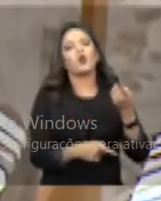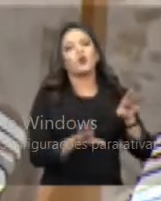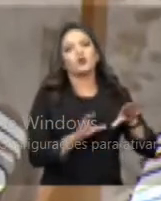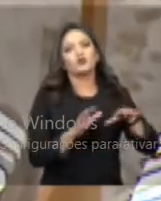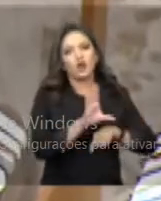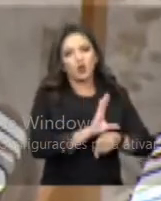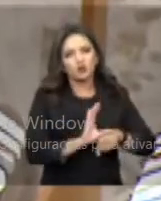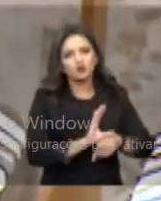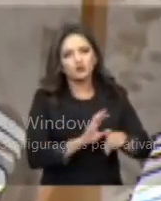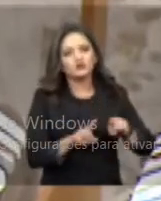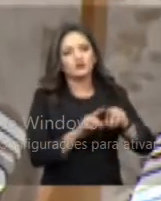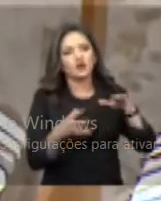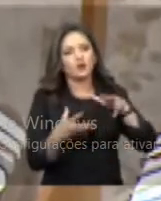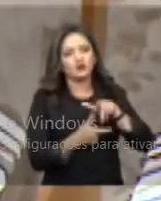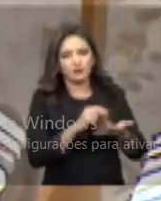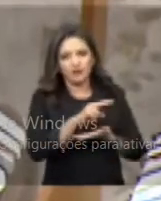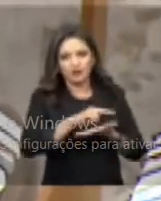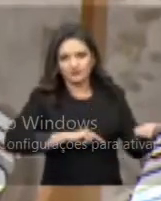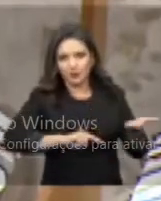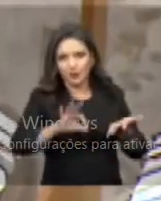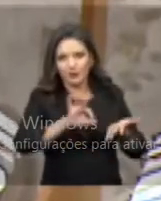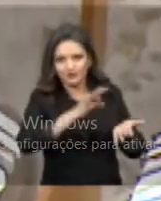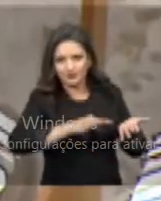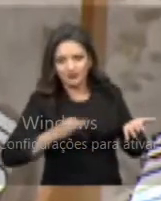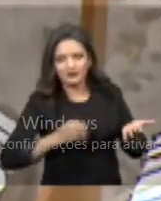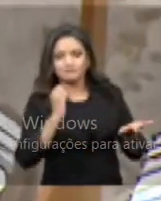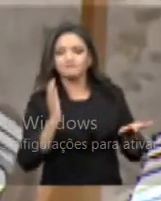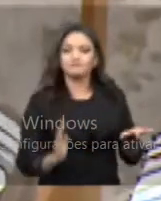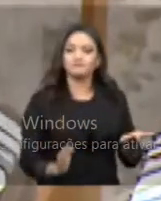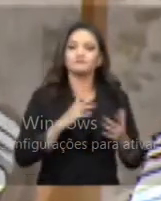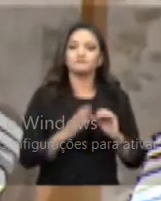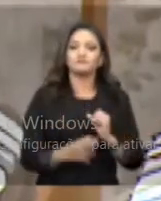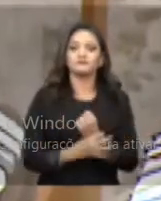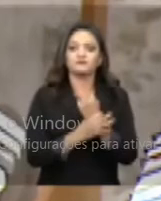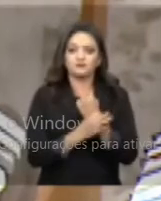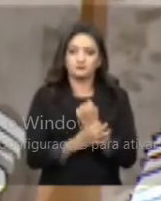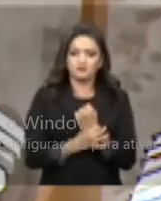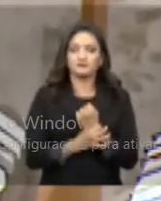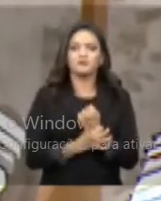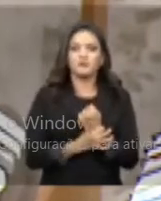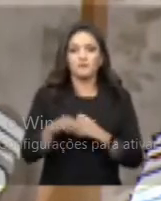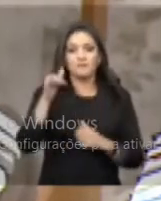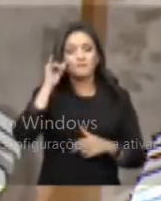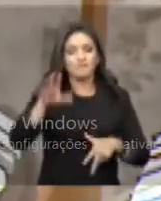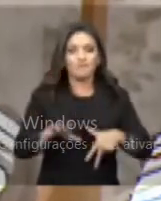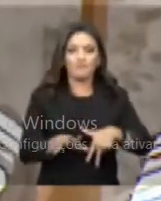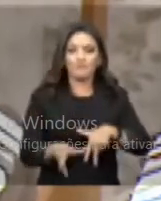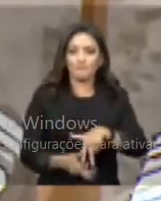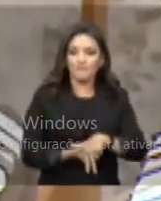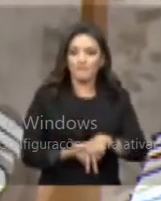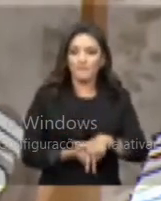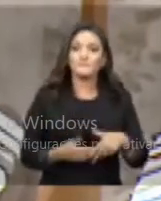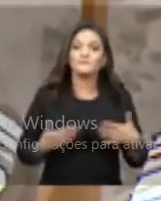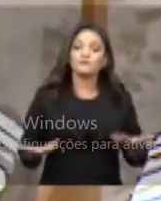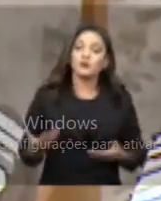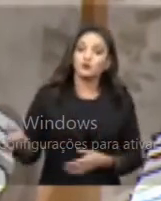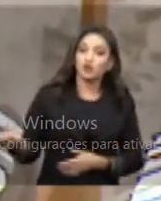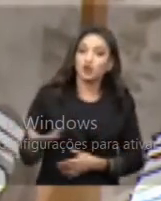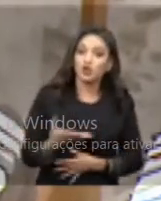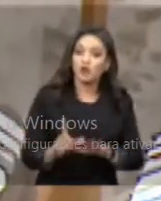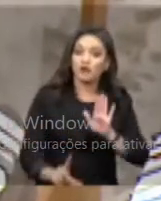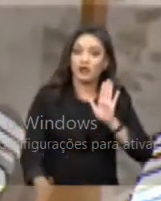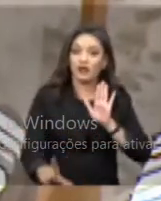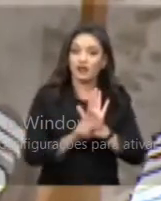internacional adotada no Brasil de preservação da probidade do combate à corrupção. Quanto ao novo